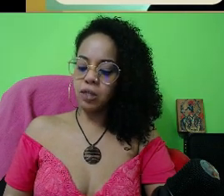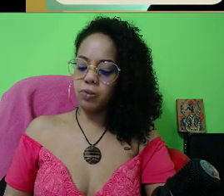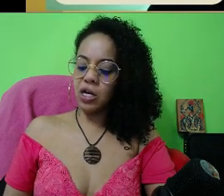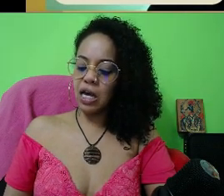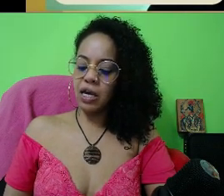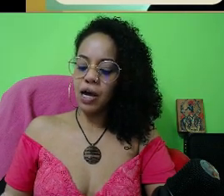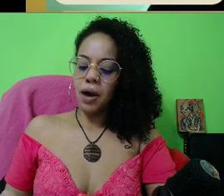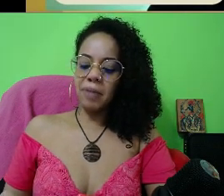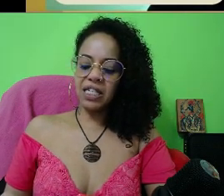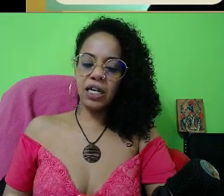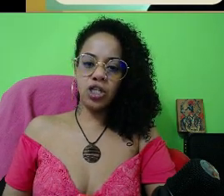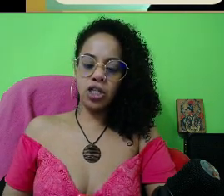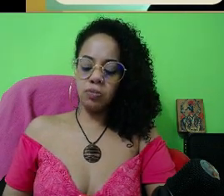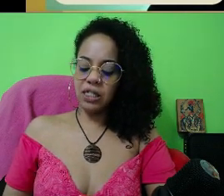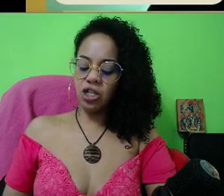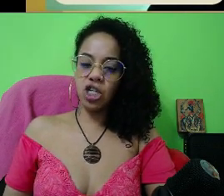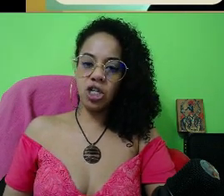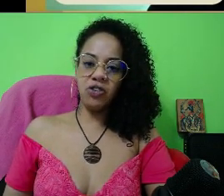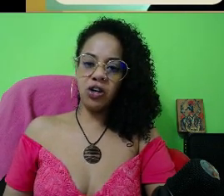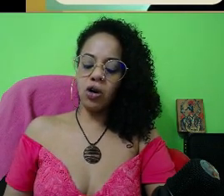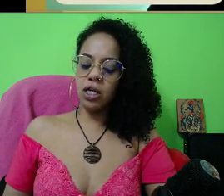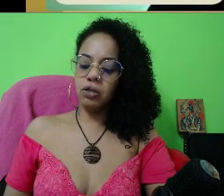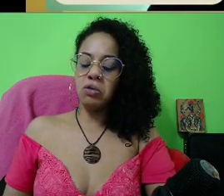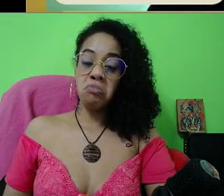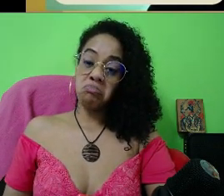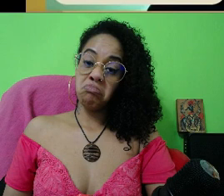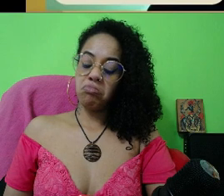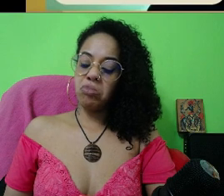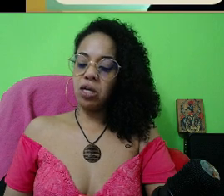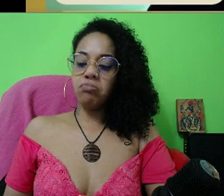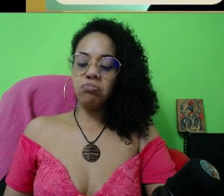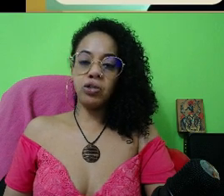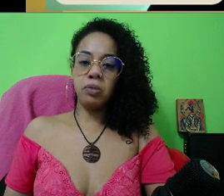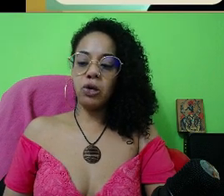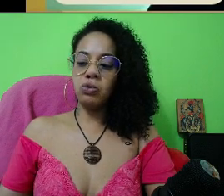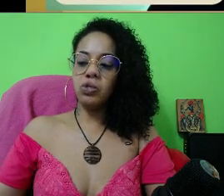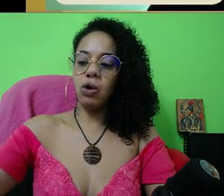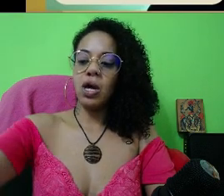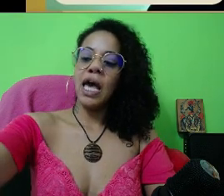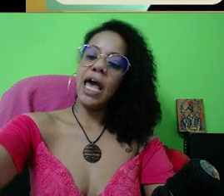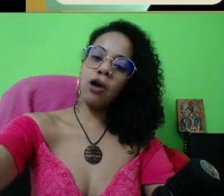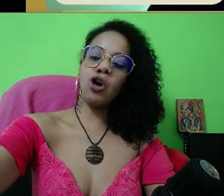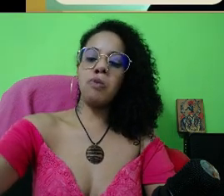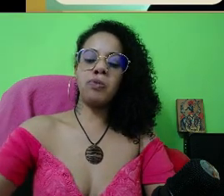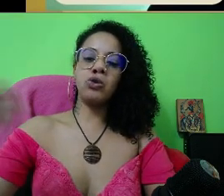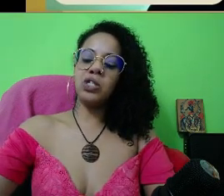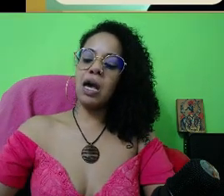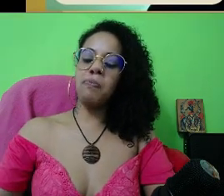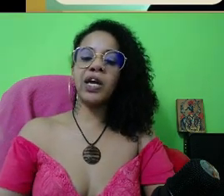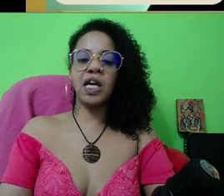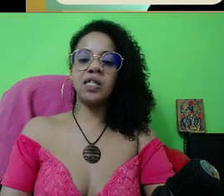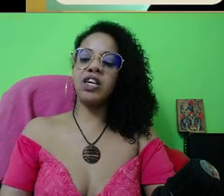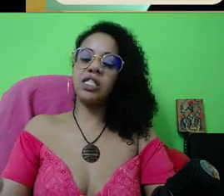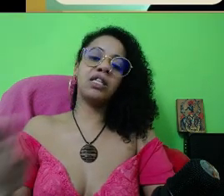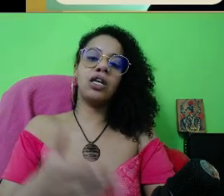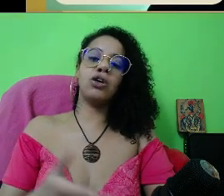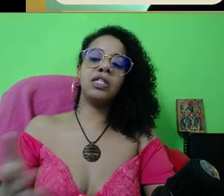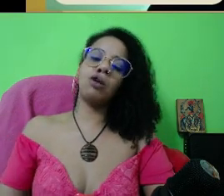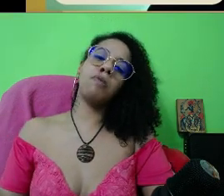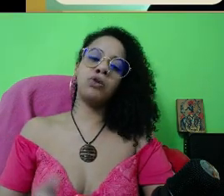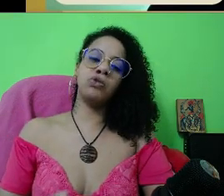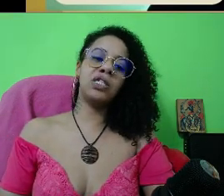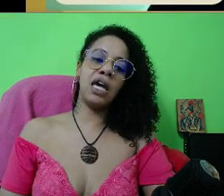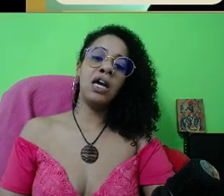aqui porque eu não quero isso por ninguém mas acredite bastante gente ficou olhando e não se pronunciou eu não me pronunciei porque às vezes